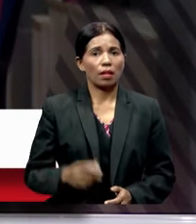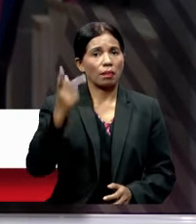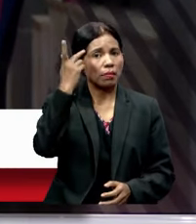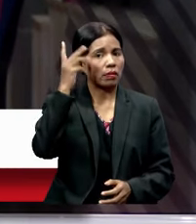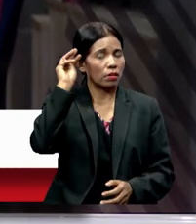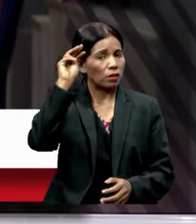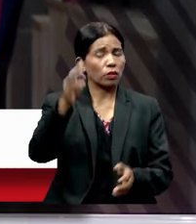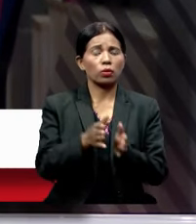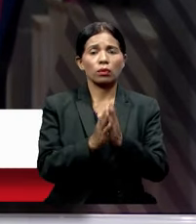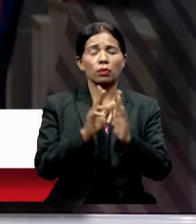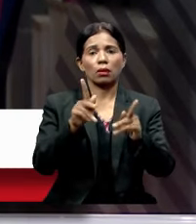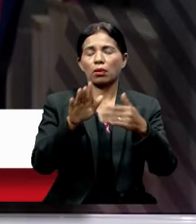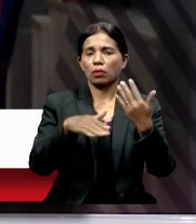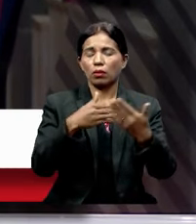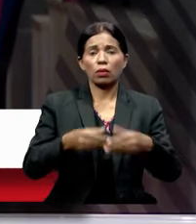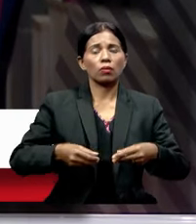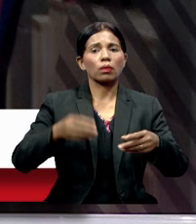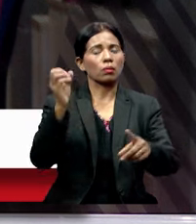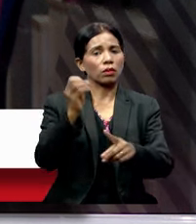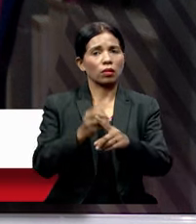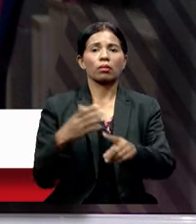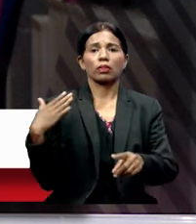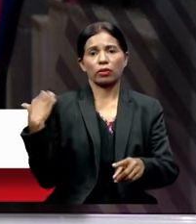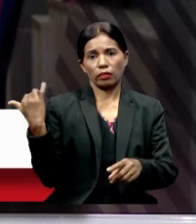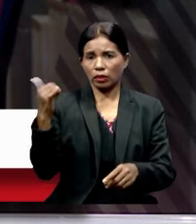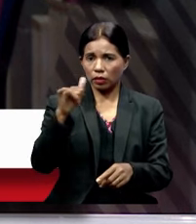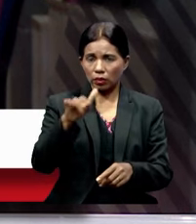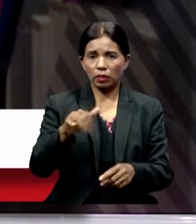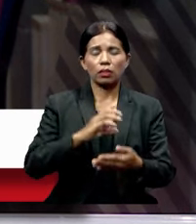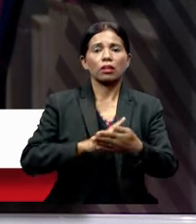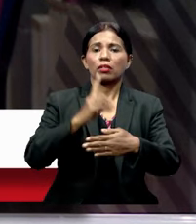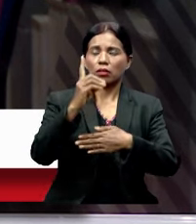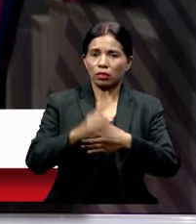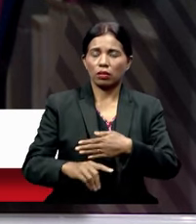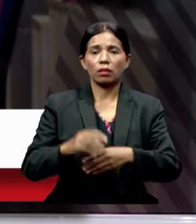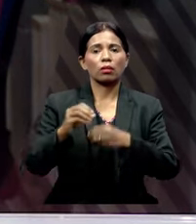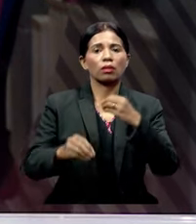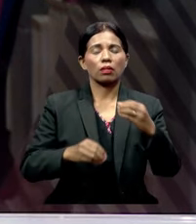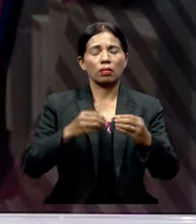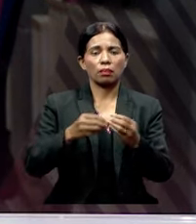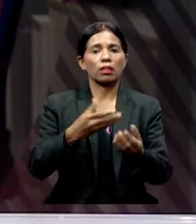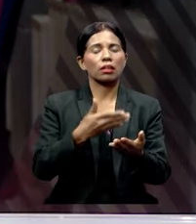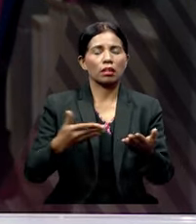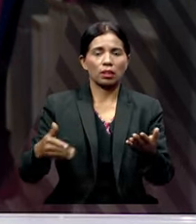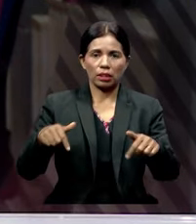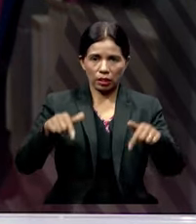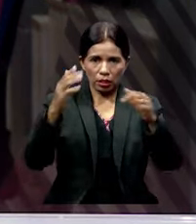Primeiro-Ministro russo Entidade Shoto foi oportunidade para jovens Sira, que desenvolve o setor produtivo e a